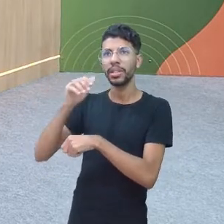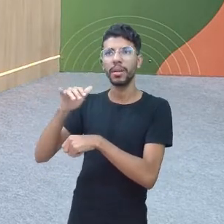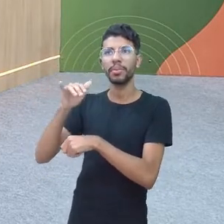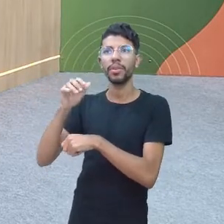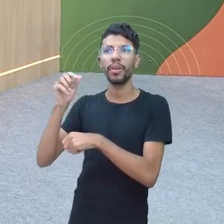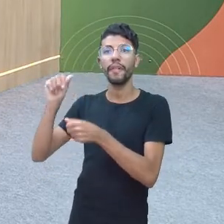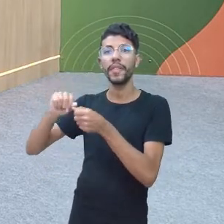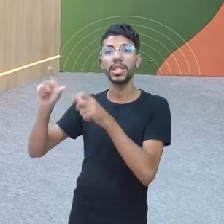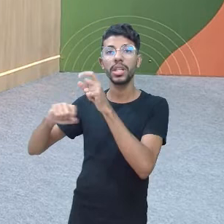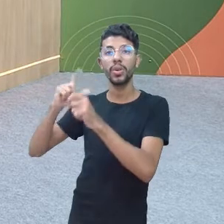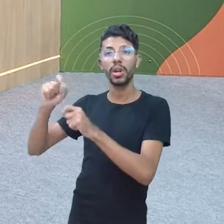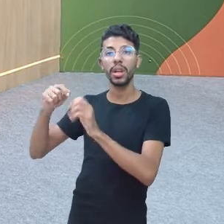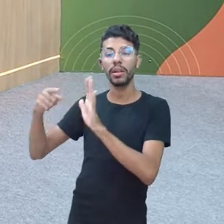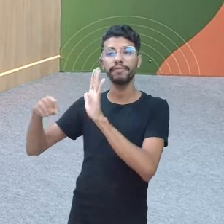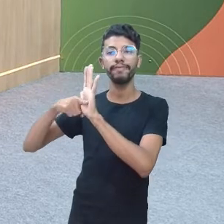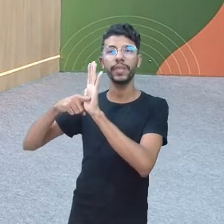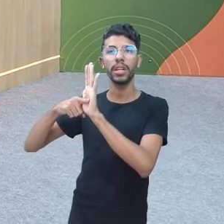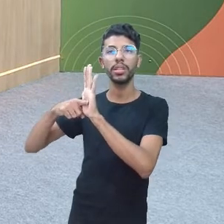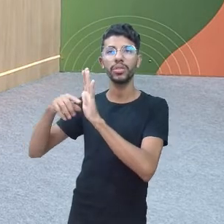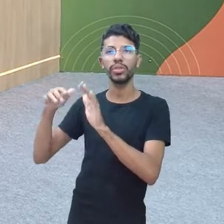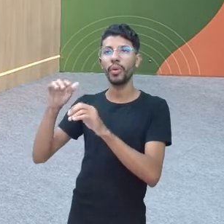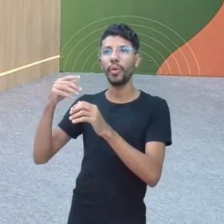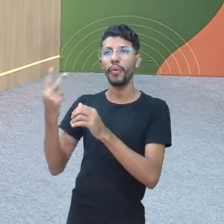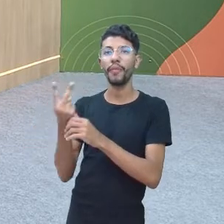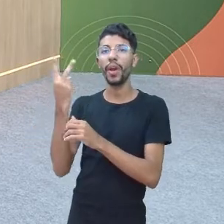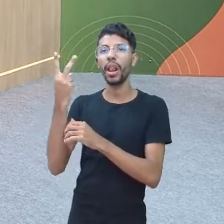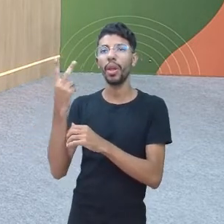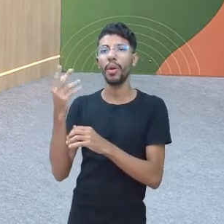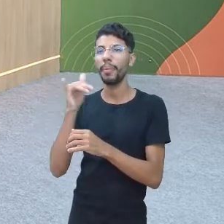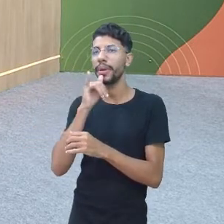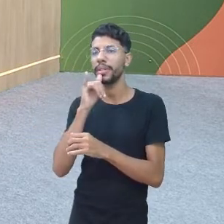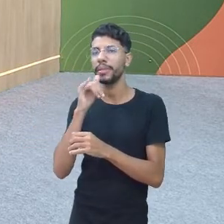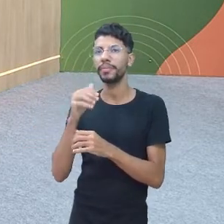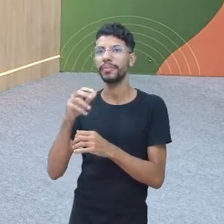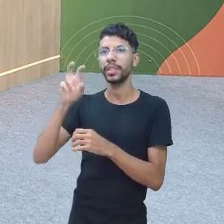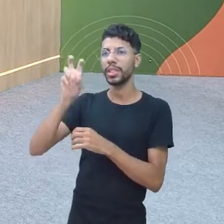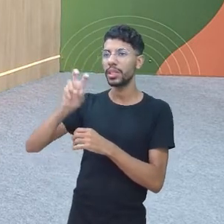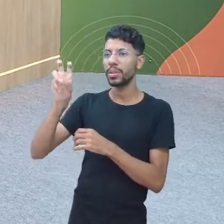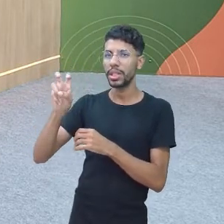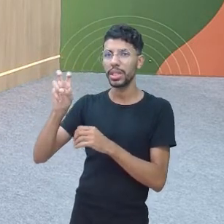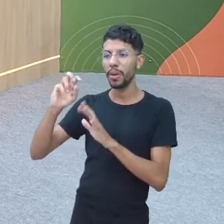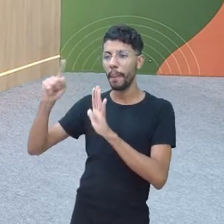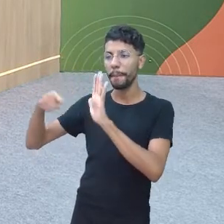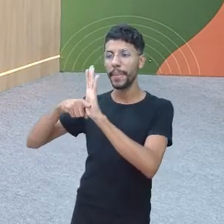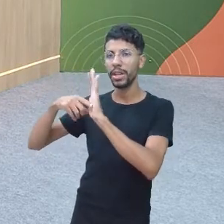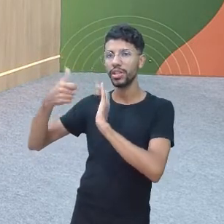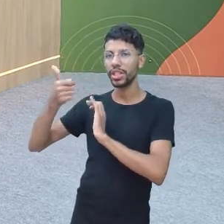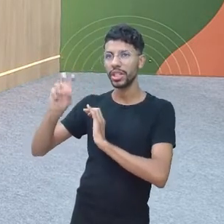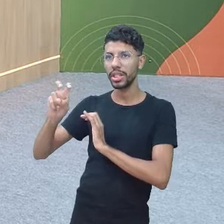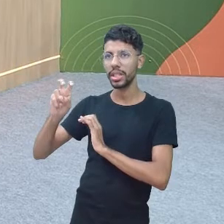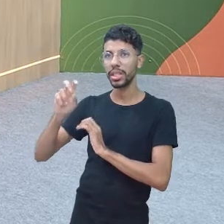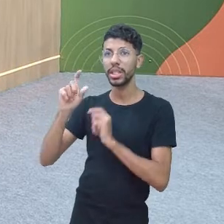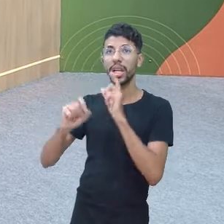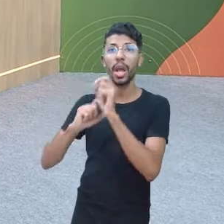ia subtrair esse valor que estava excedendo, né? Então, 55 menos 15 deu o